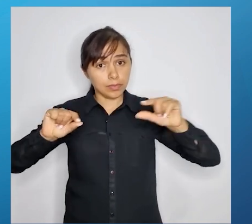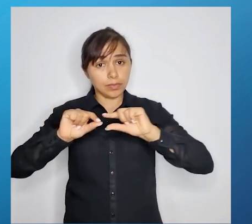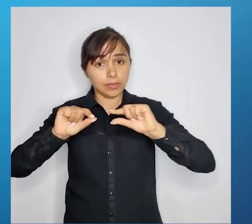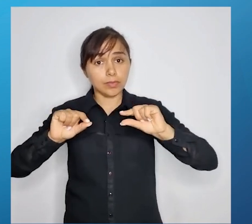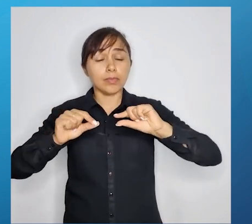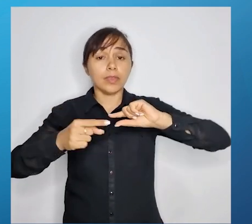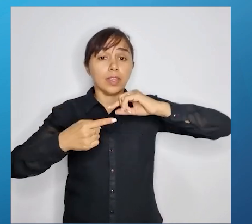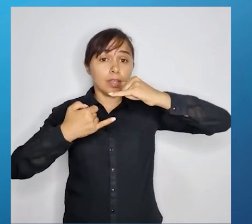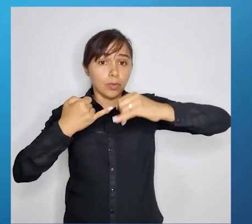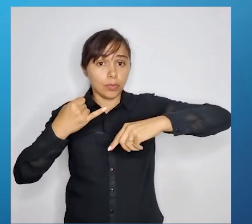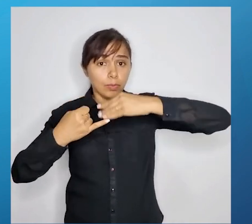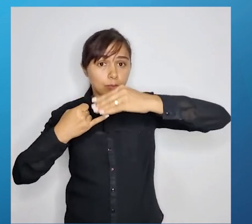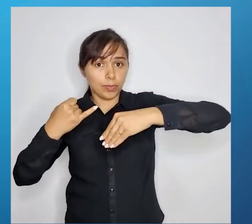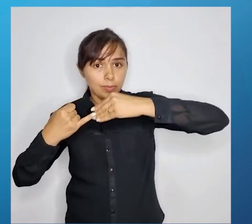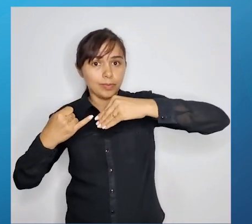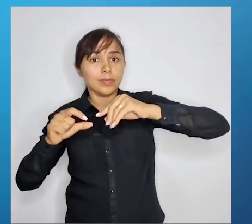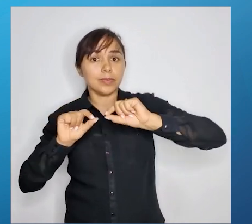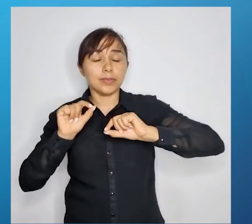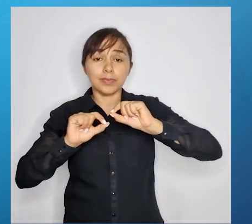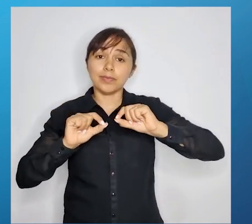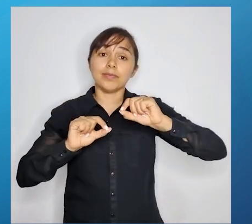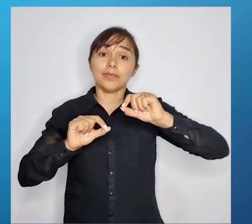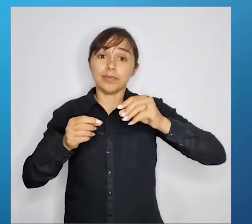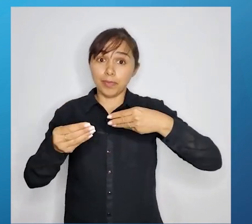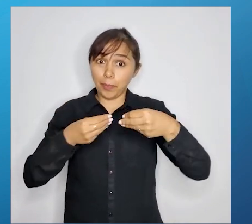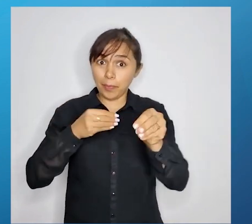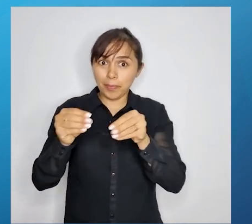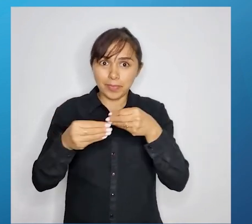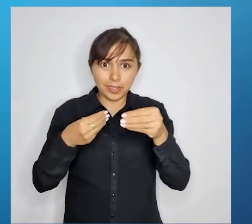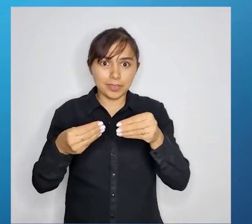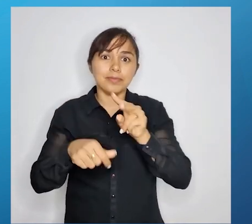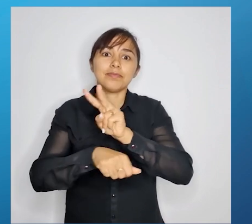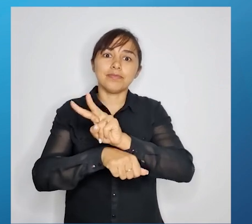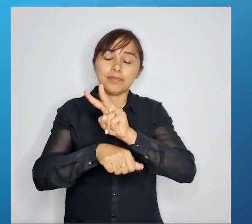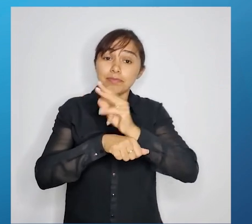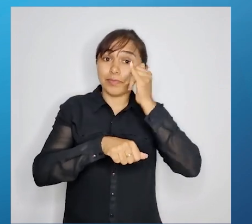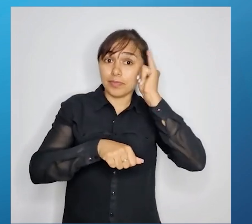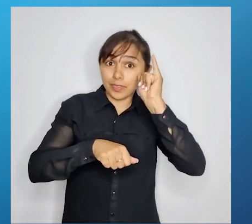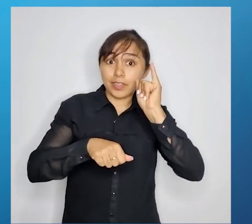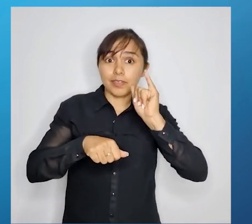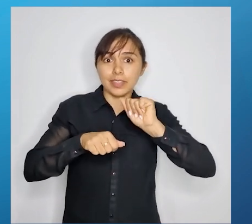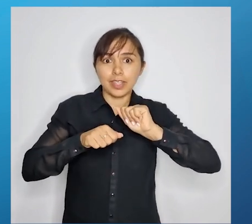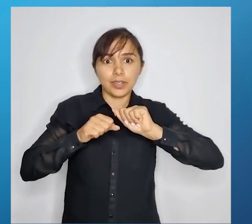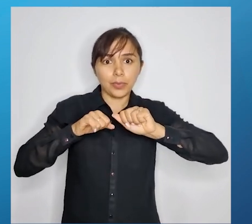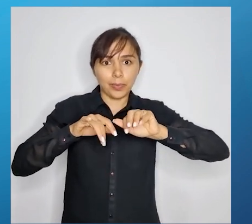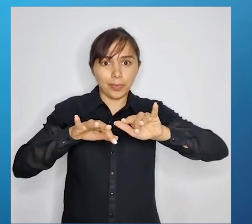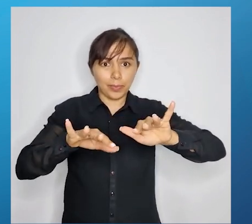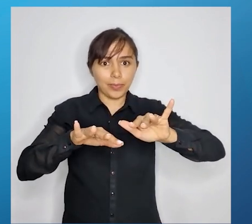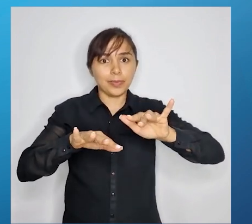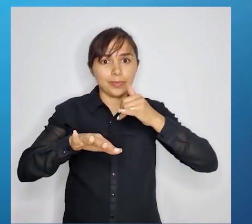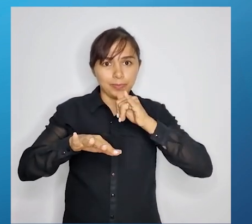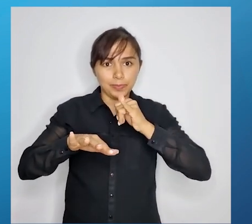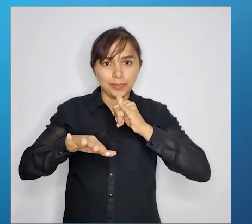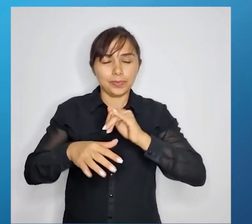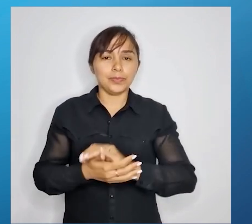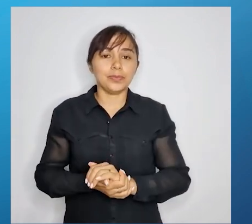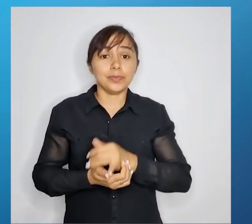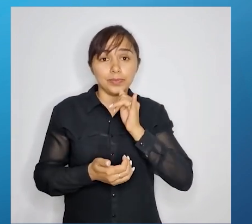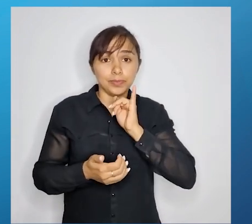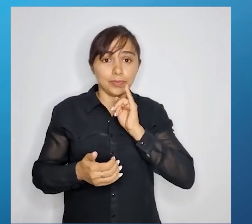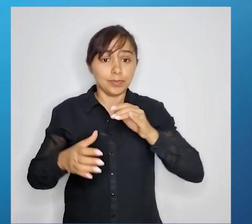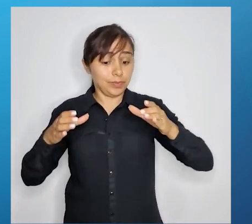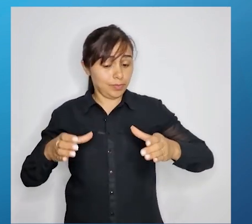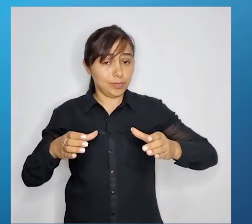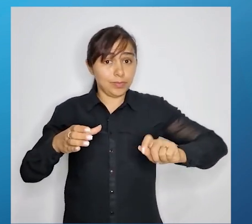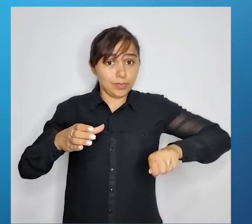encapados, por exemplo, com plástico ou com materiais emborrachados, porque são isolantes. Você já percebeu que quando você vai aquecer alguma coisa no